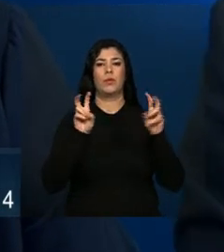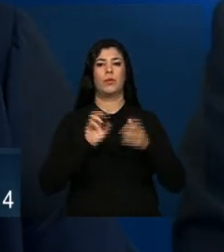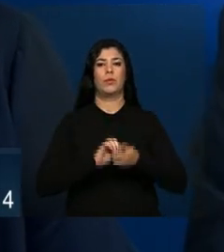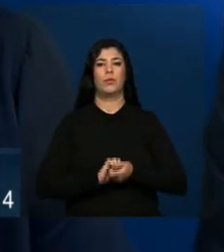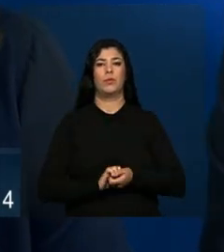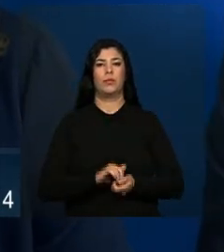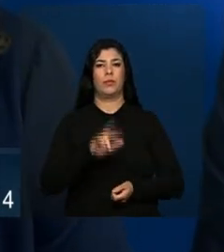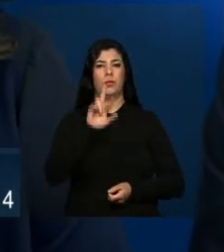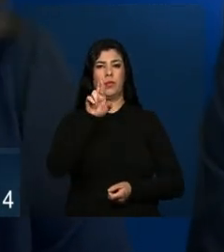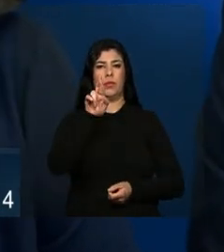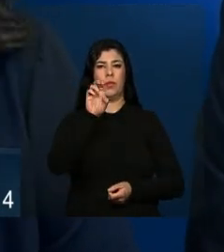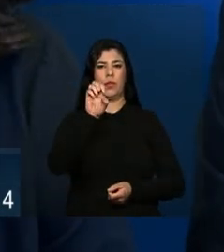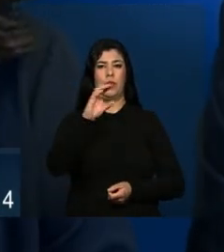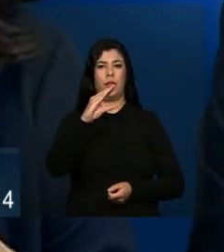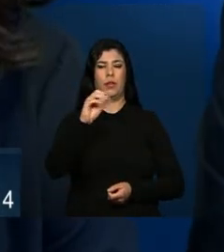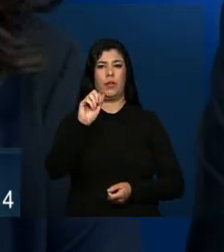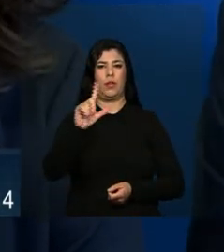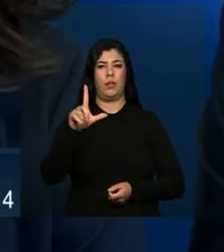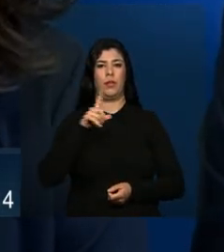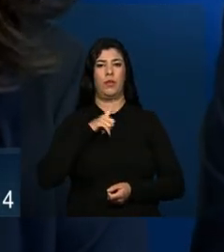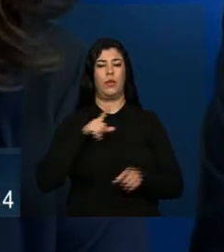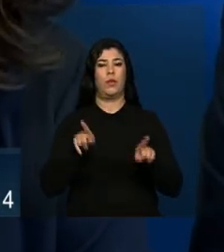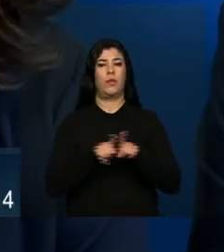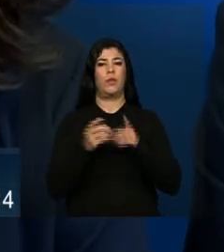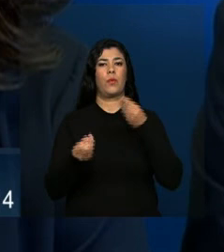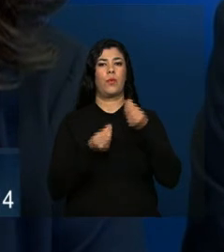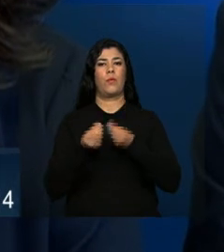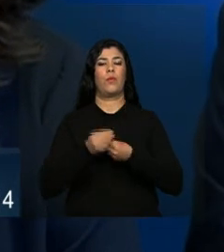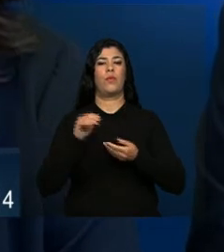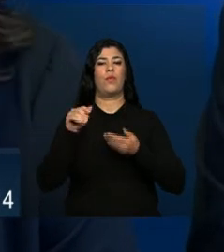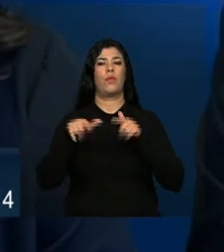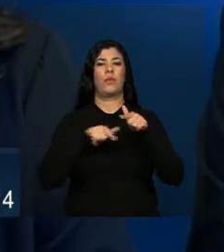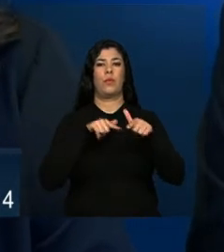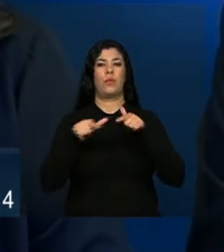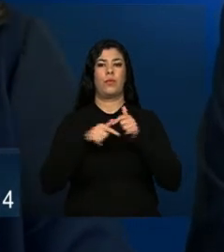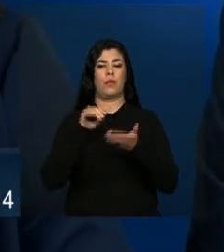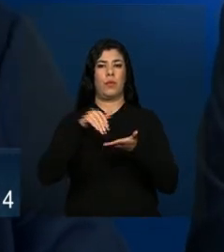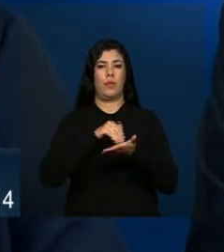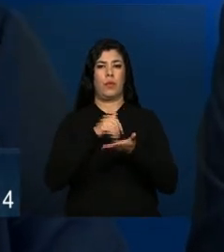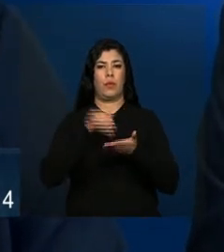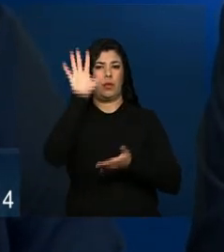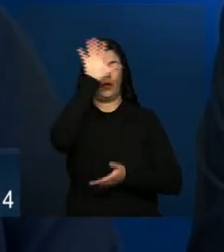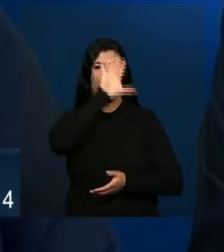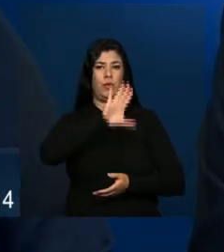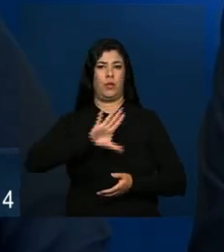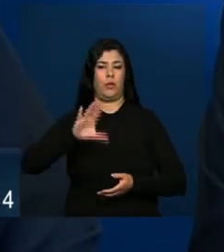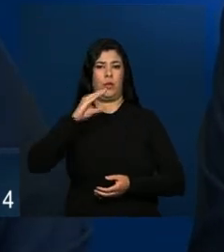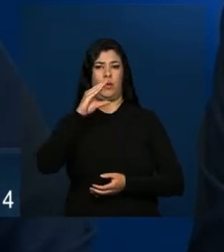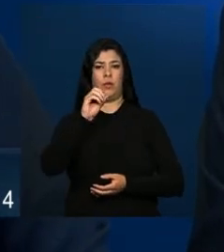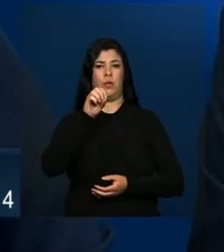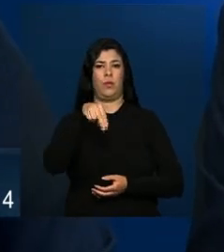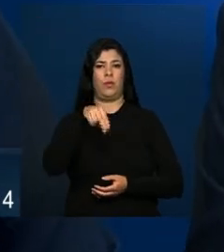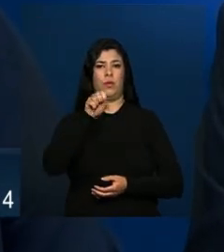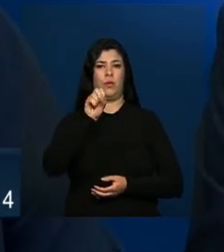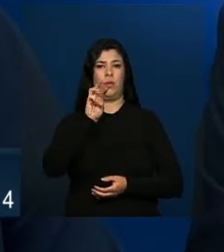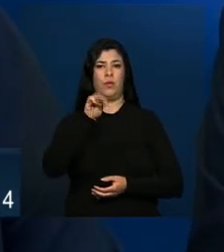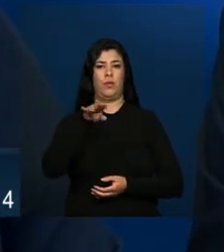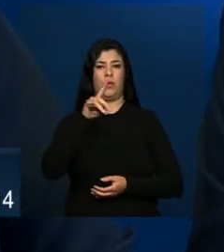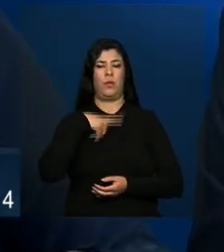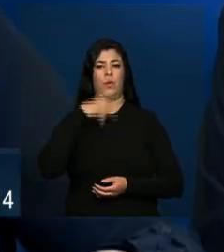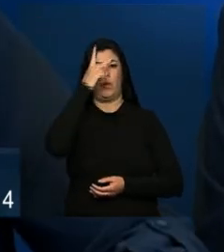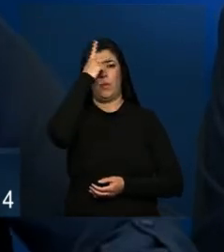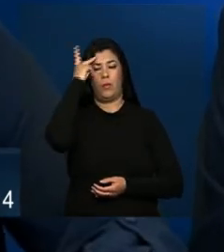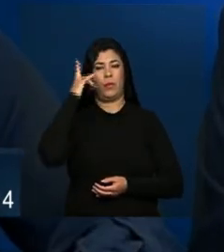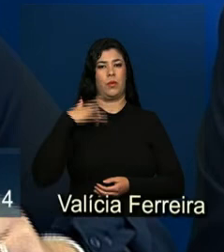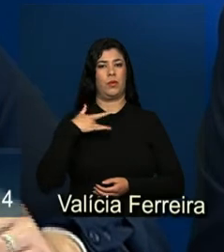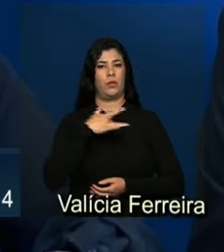os ricos e sobre a atuação da secretaria nacional do Consumidor no âmbito da proteção à saúde e segurança dos